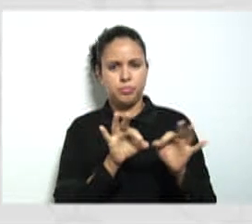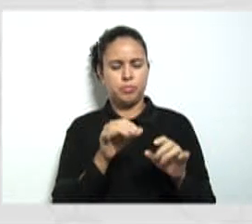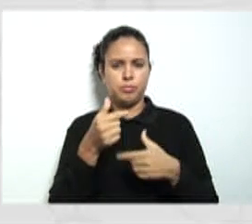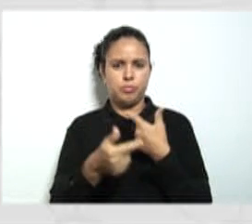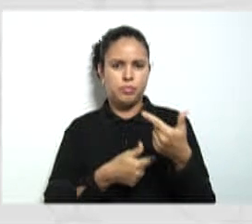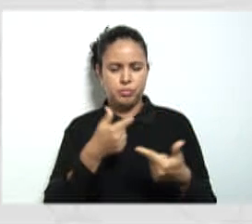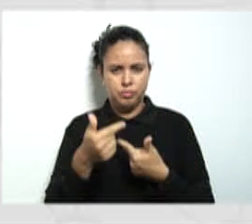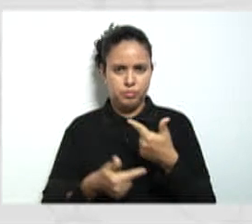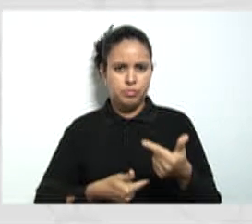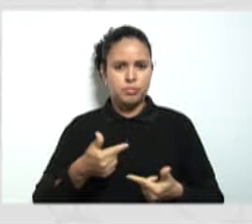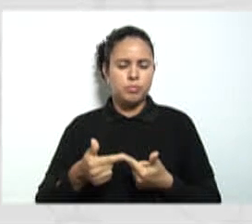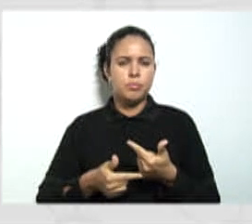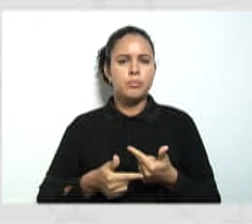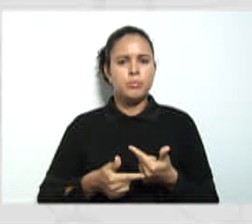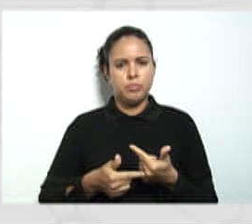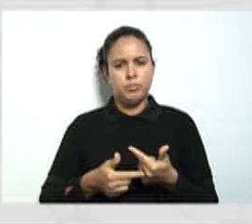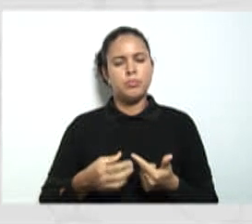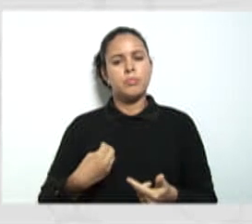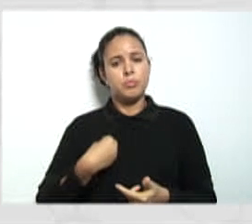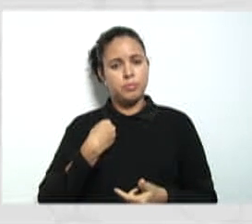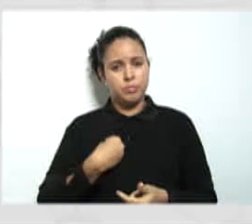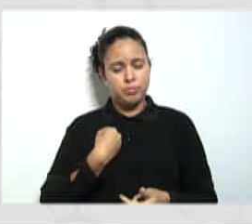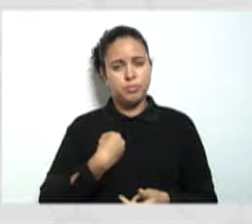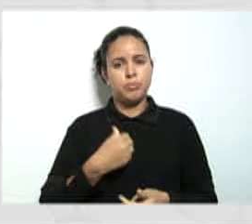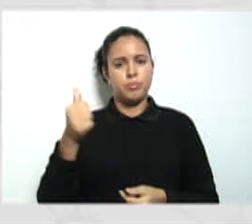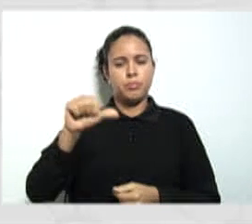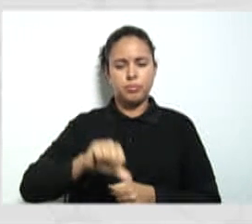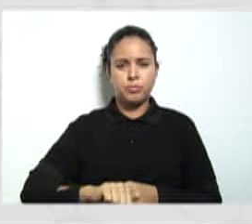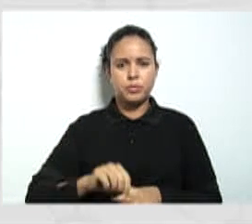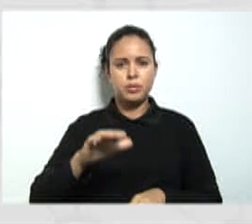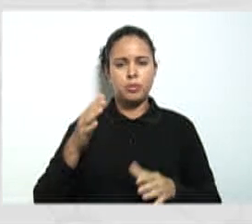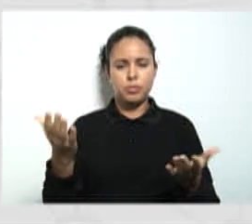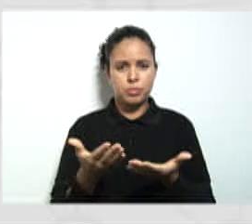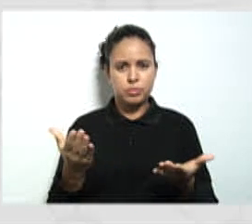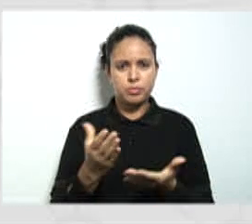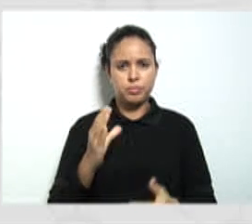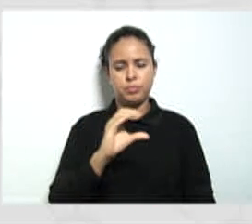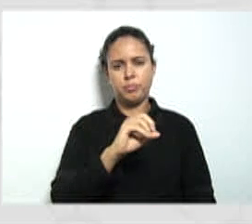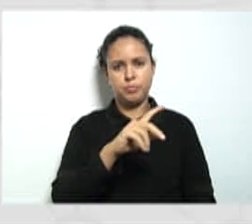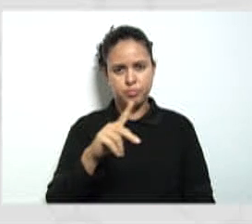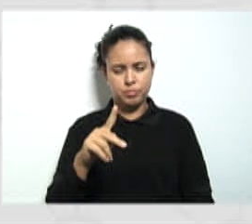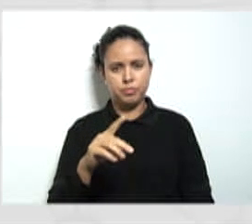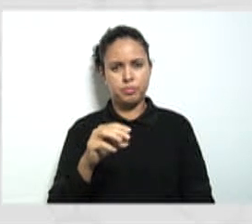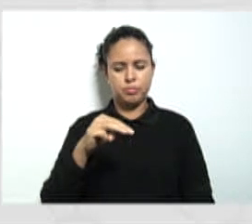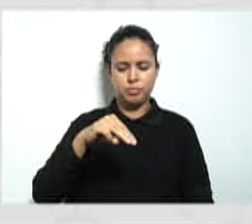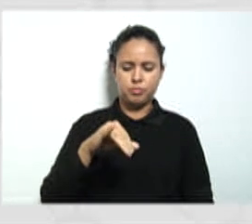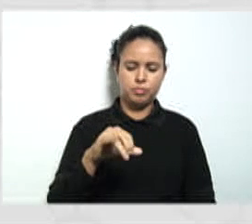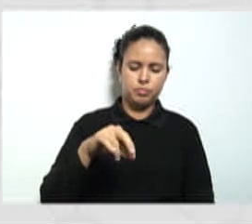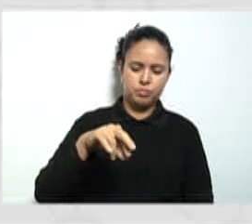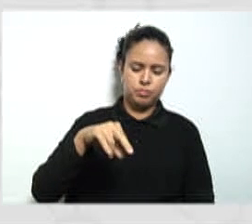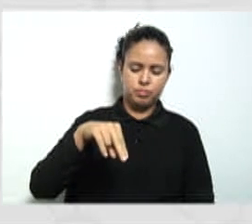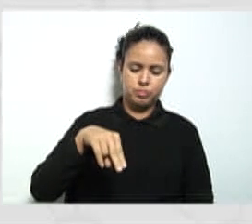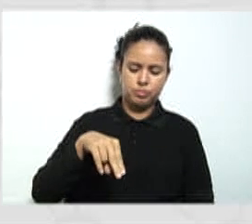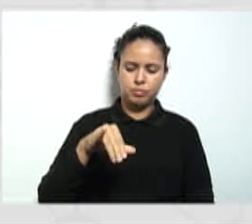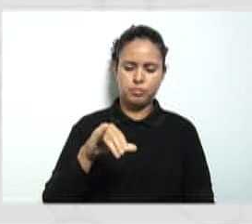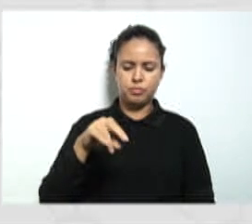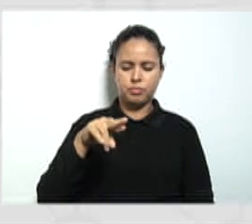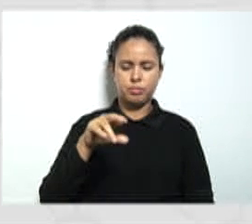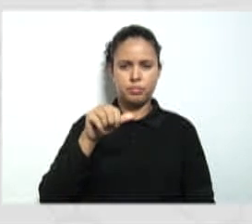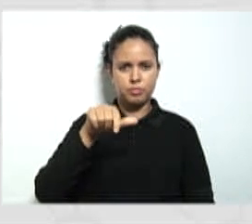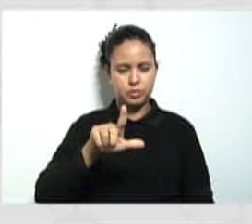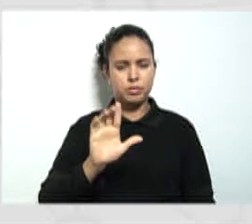péssimas condições de trabalho e de vida. Hoje, as cooperativas minerais dedicam-se à gestão do negócio,